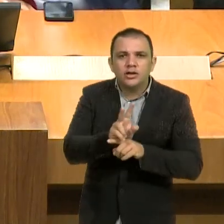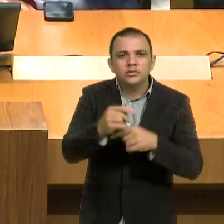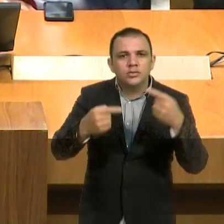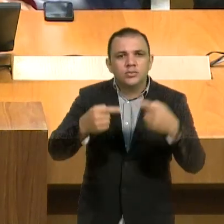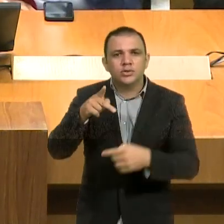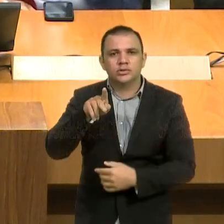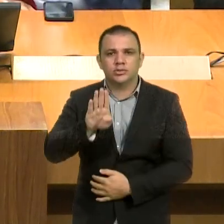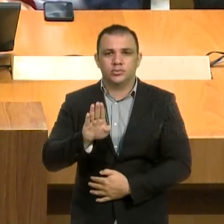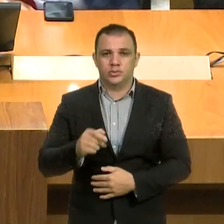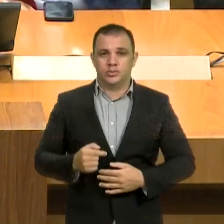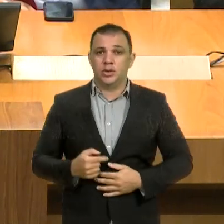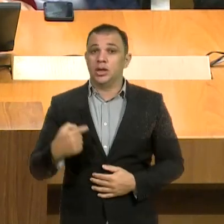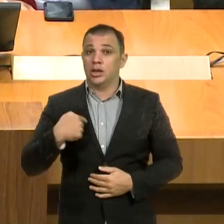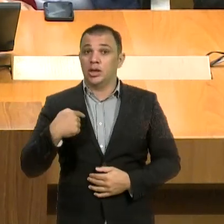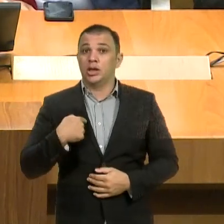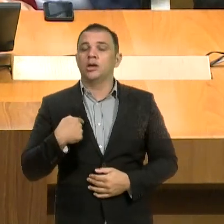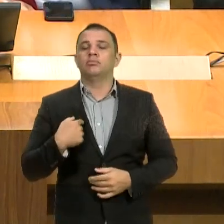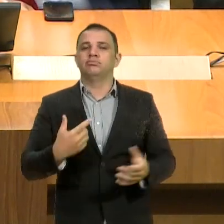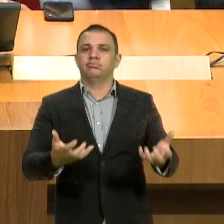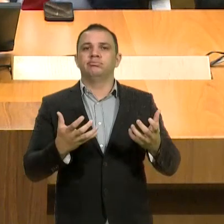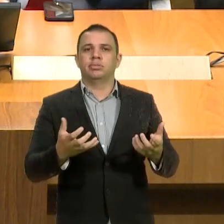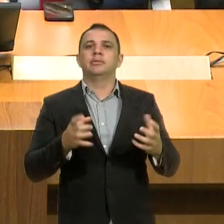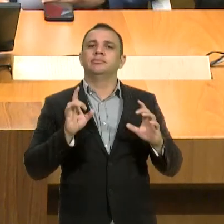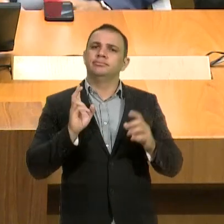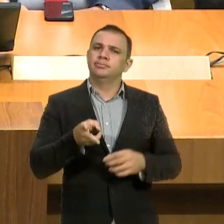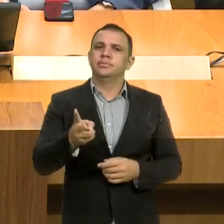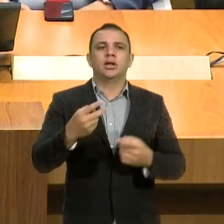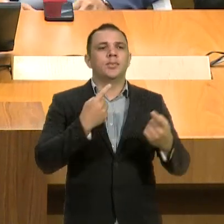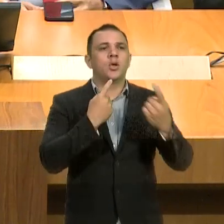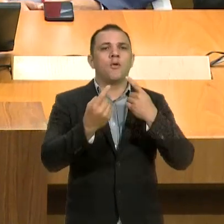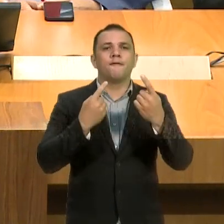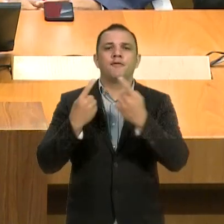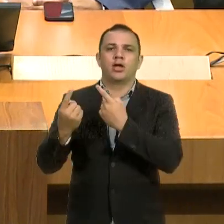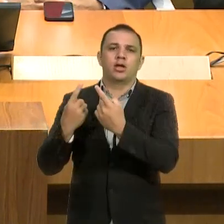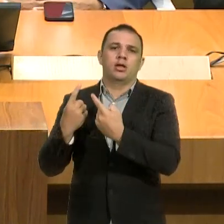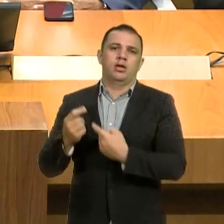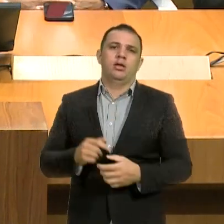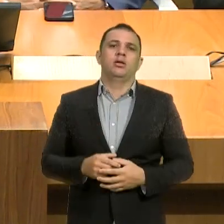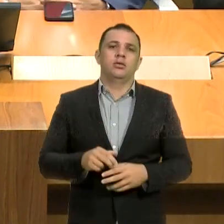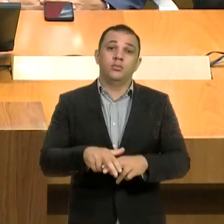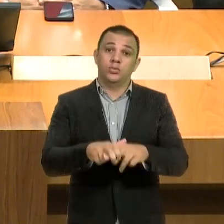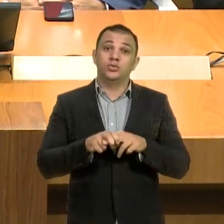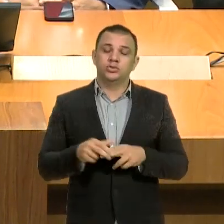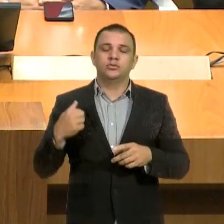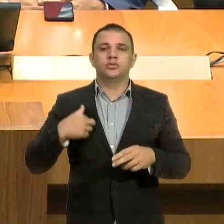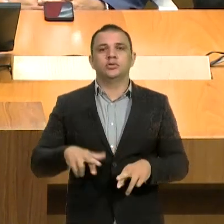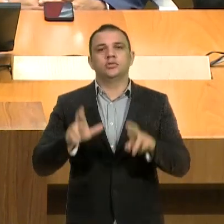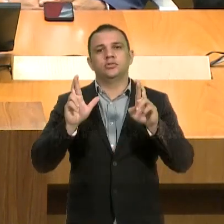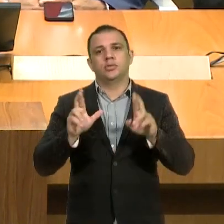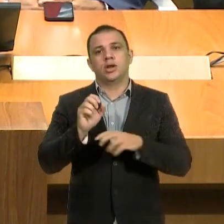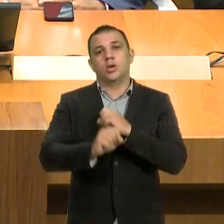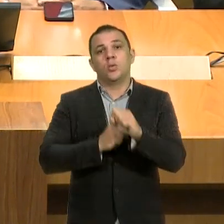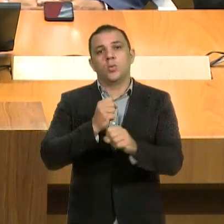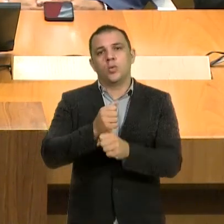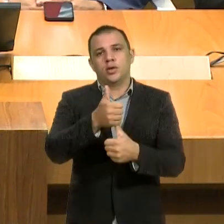do diálogo, portanto, prezo por um ano legislativo de